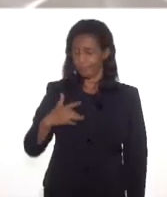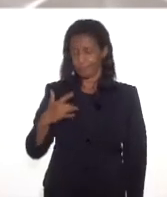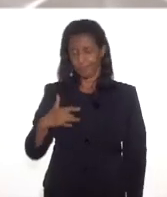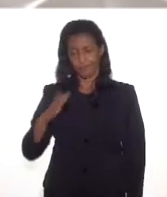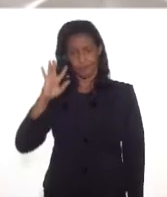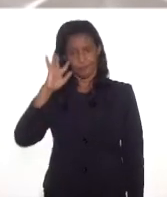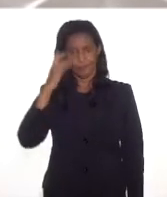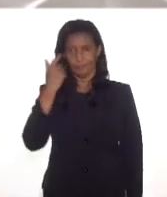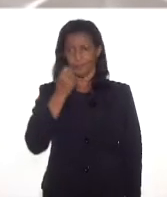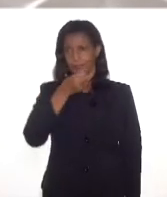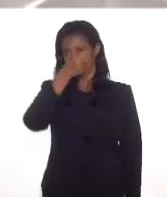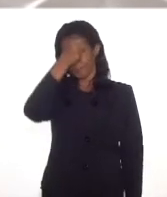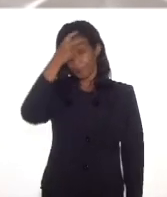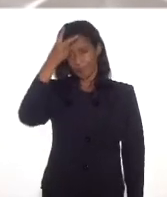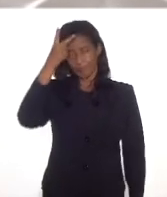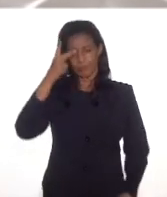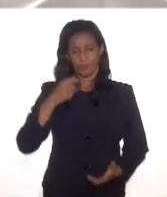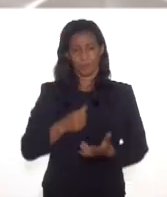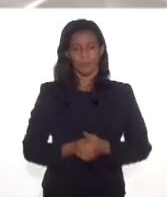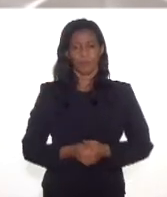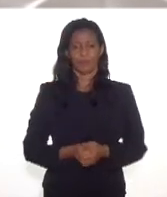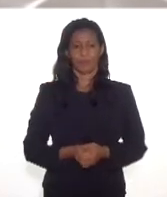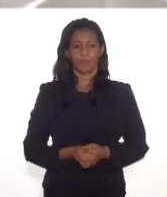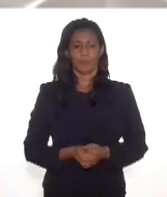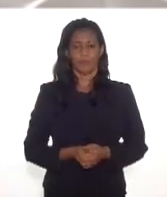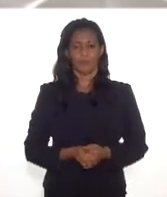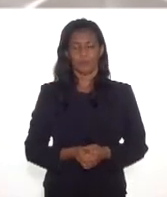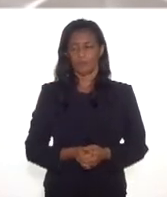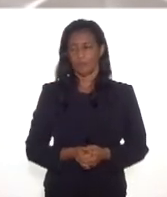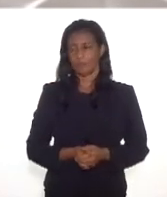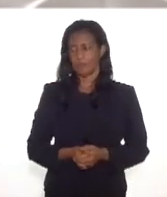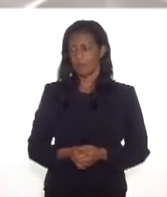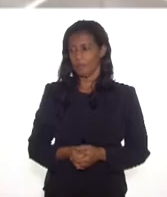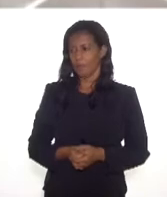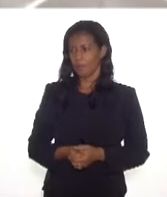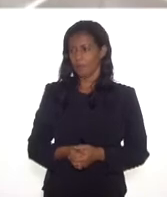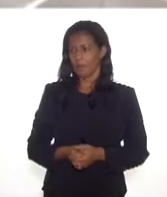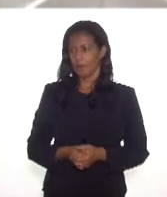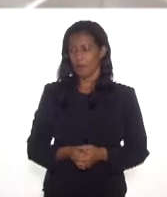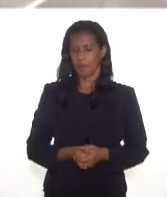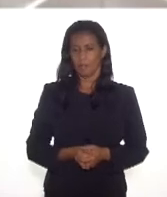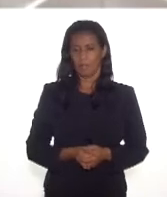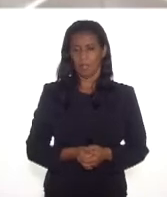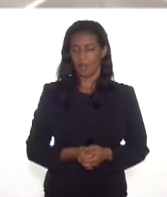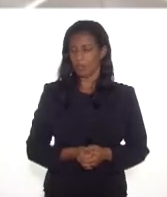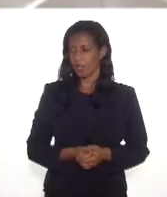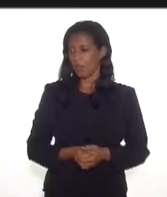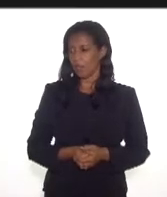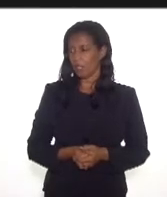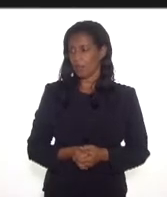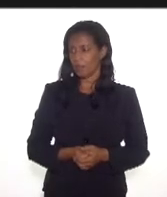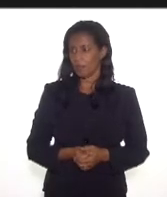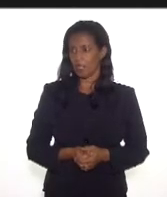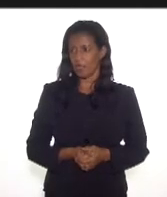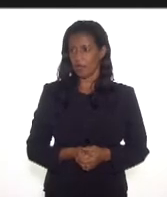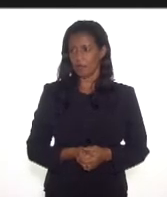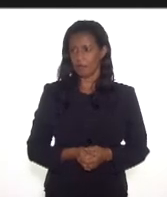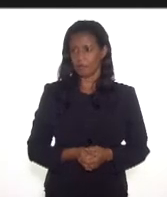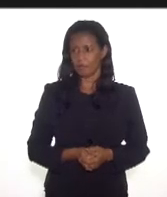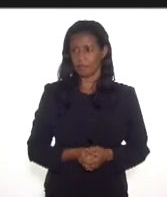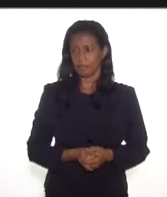essa decisão do prefeito da cidade do Rio de Janeiro. Próximo orador inscrito é o deputado Eliomar.